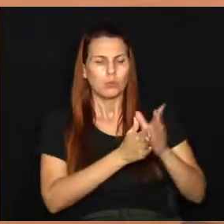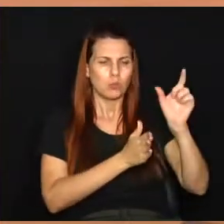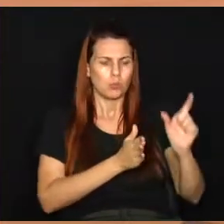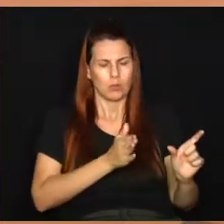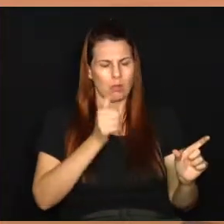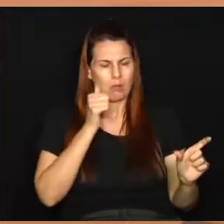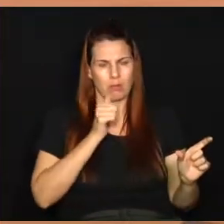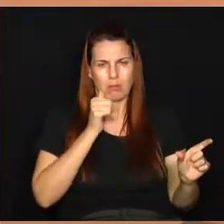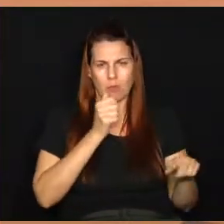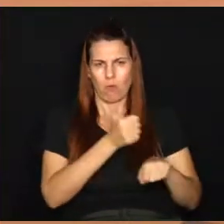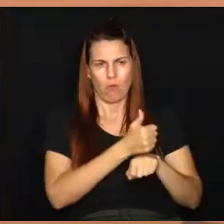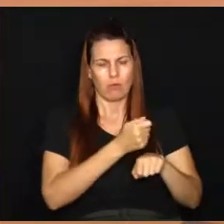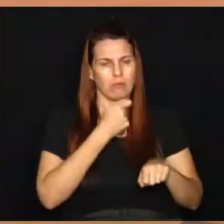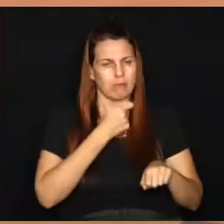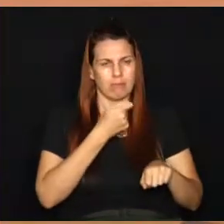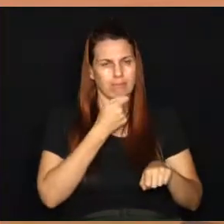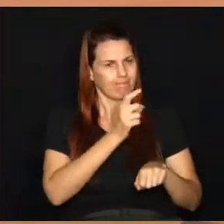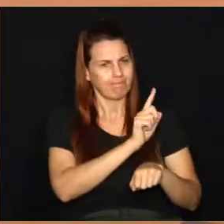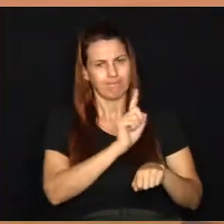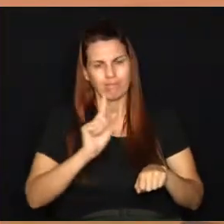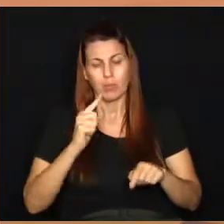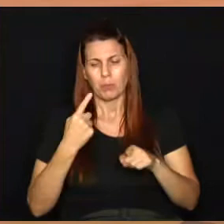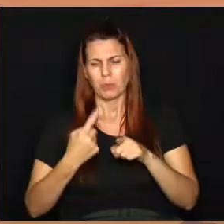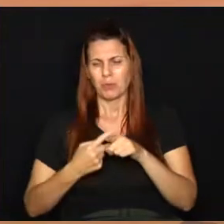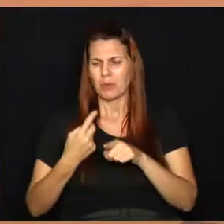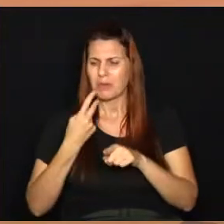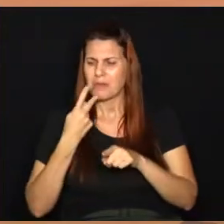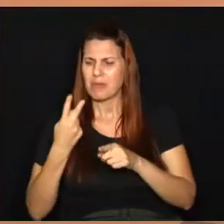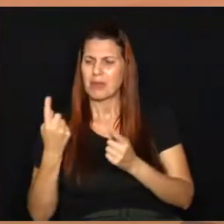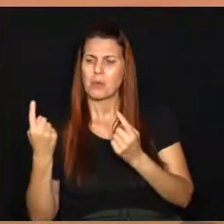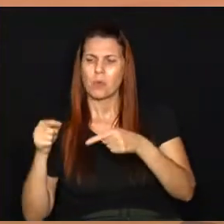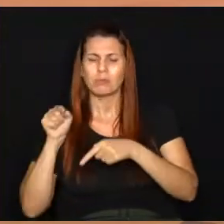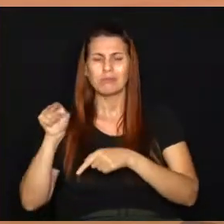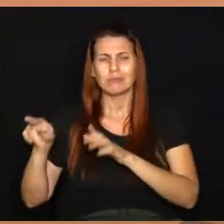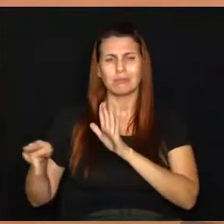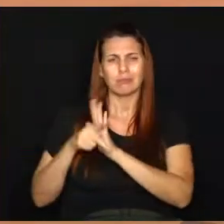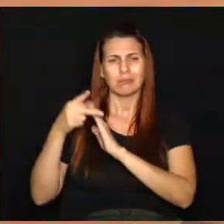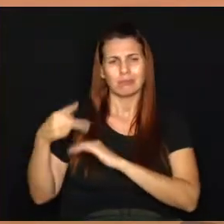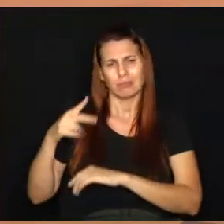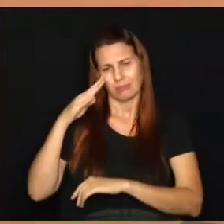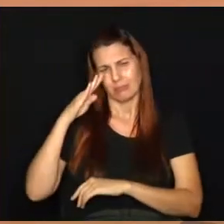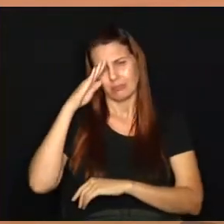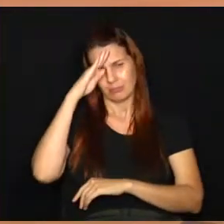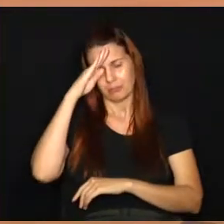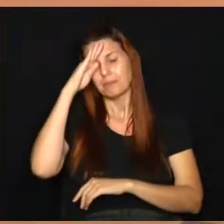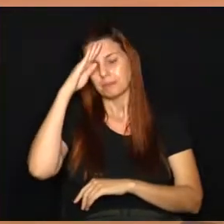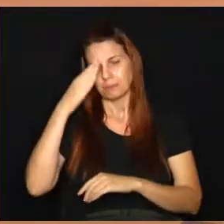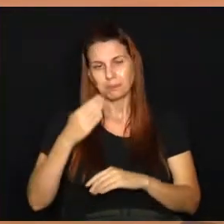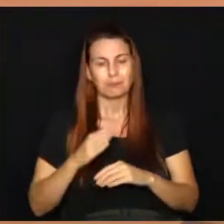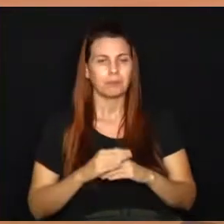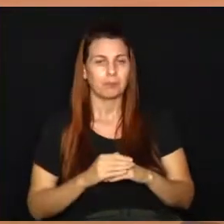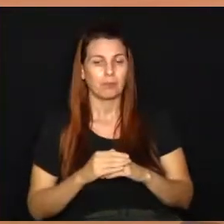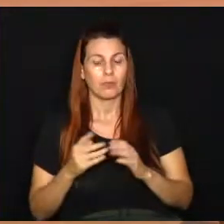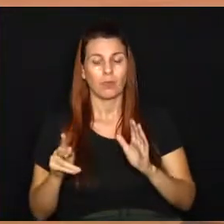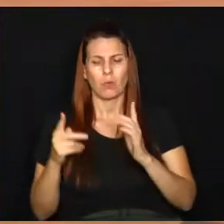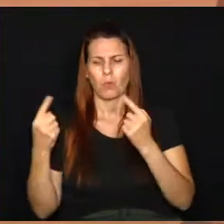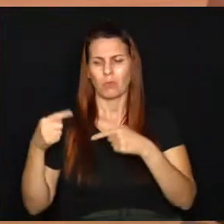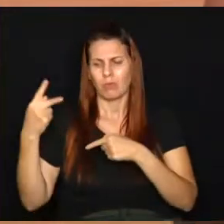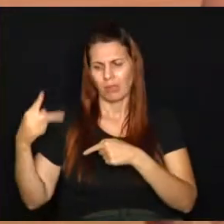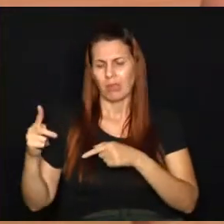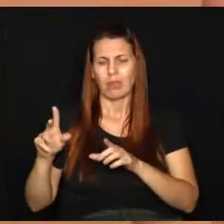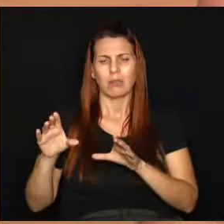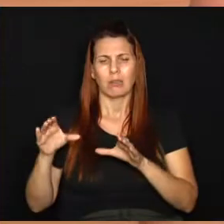porque eu acho que a fala depõe muito mais contra ele mesmo do que contra ele, contra os